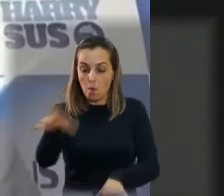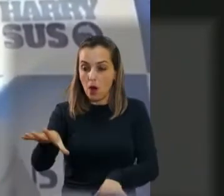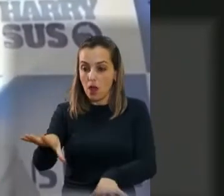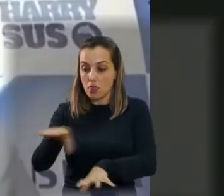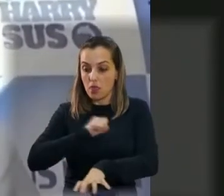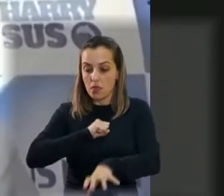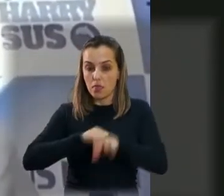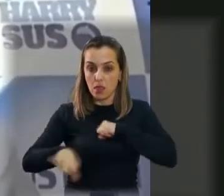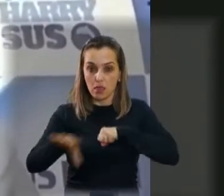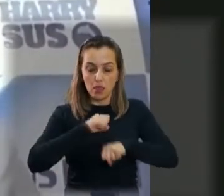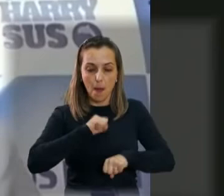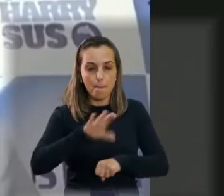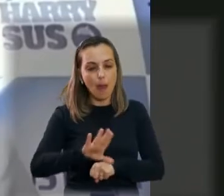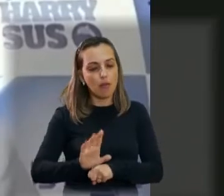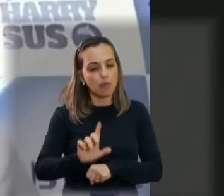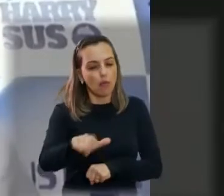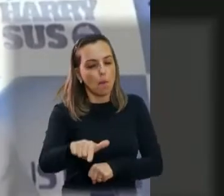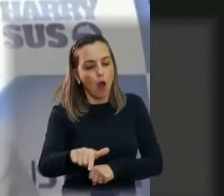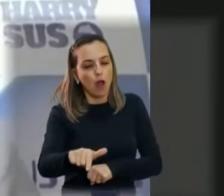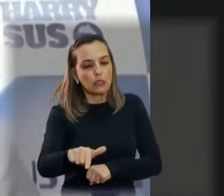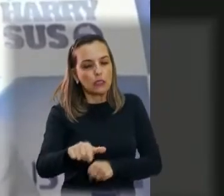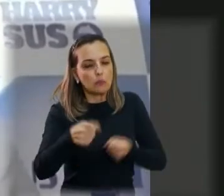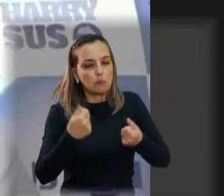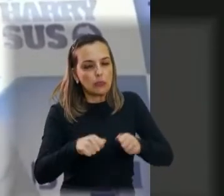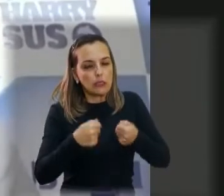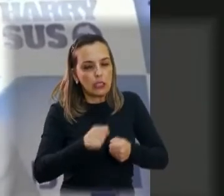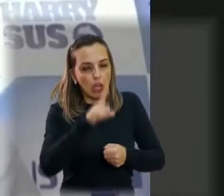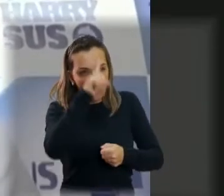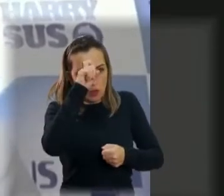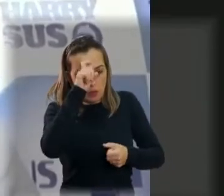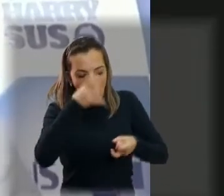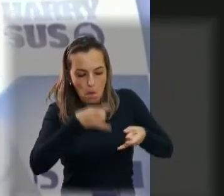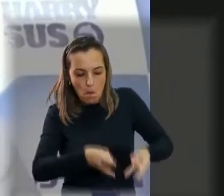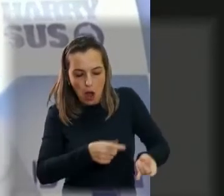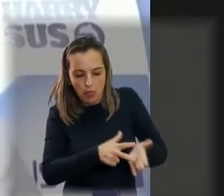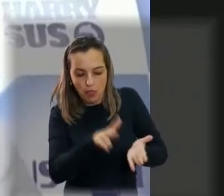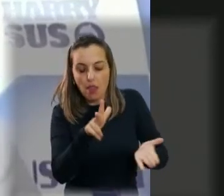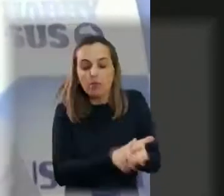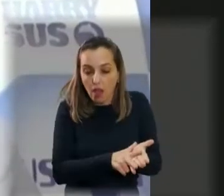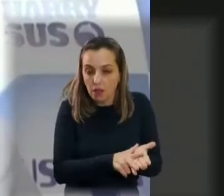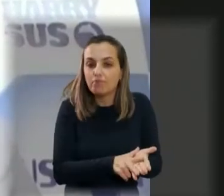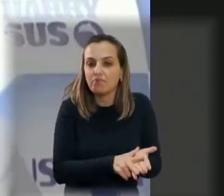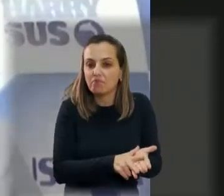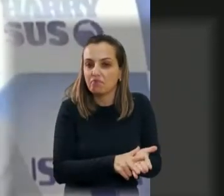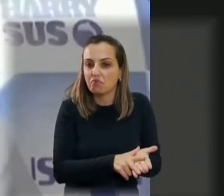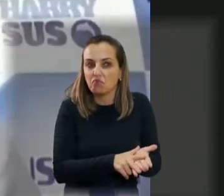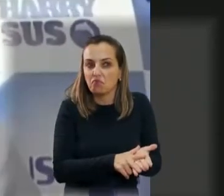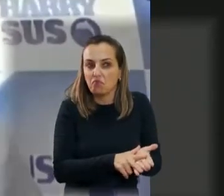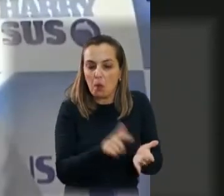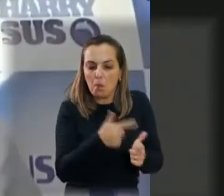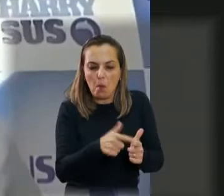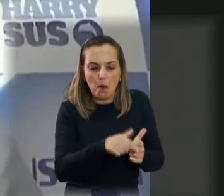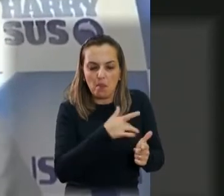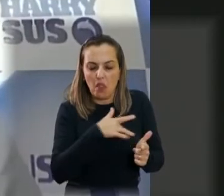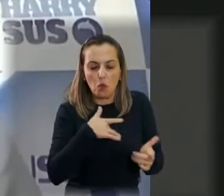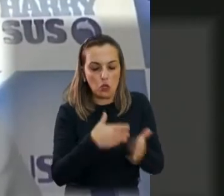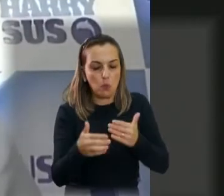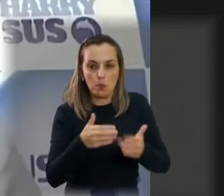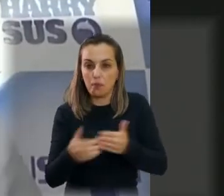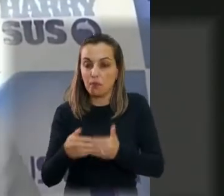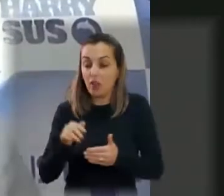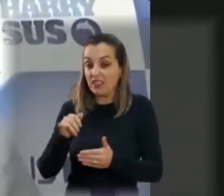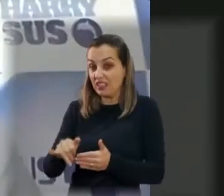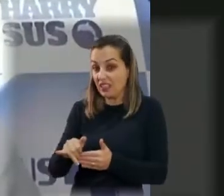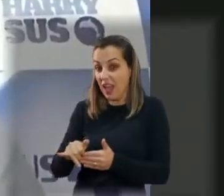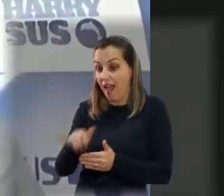a pouco, de uma internação, por qualquer questão que não seja o corona, se o nosso serviço